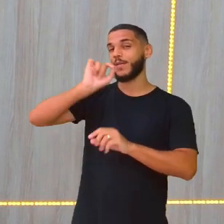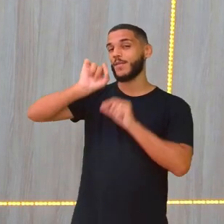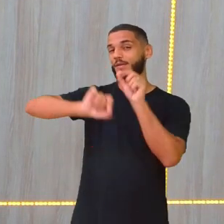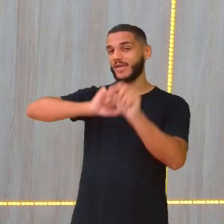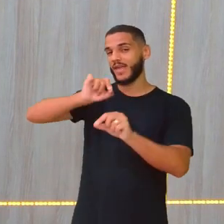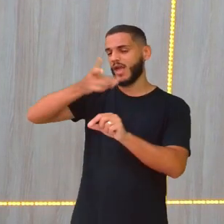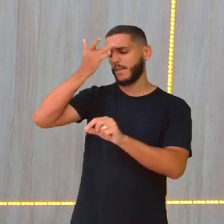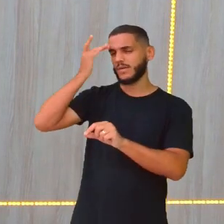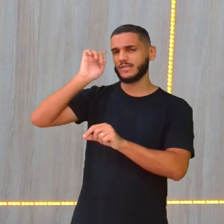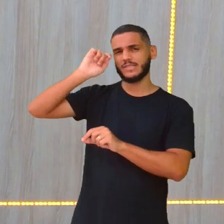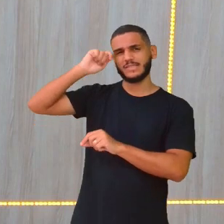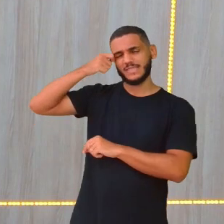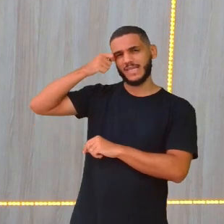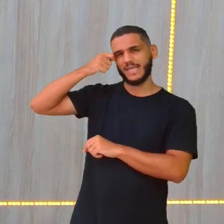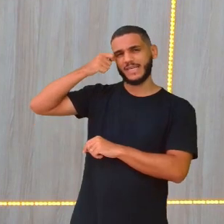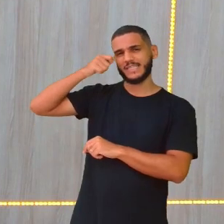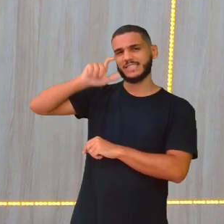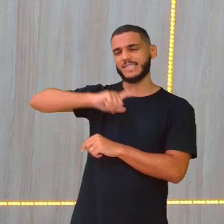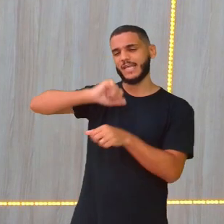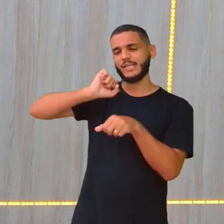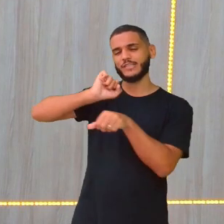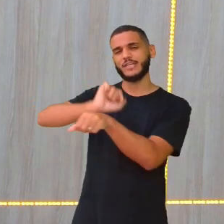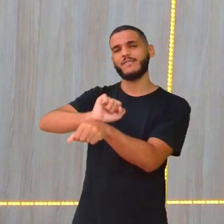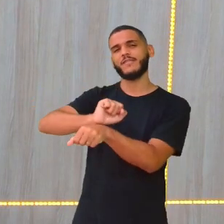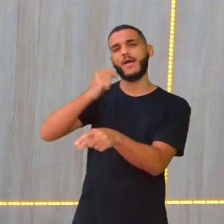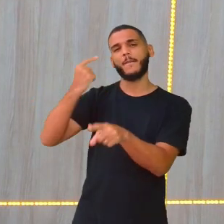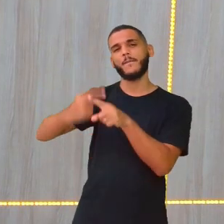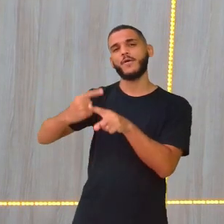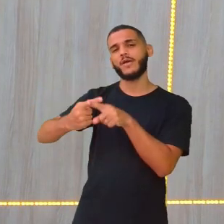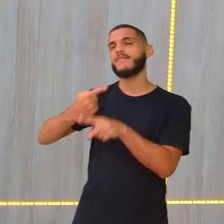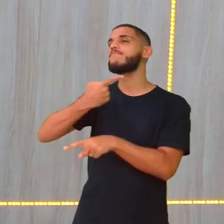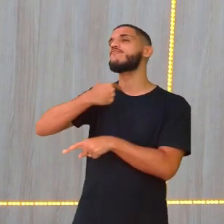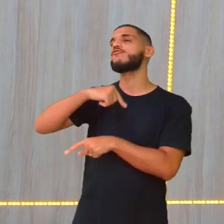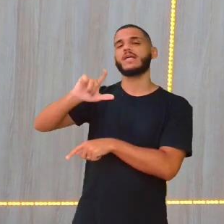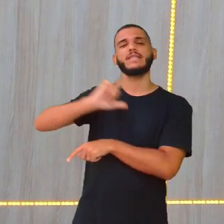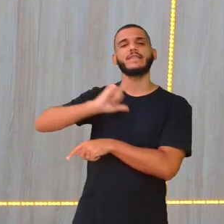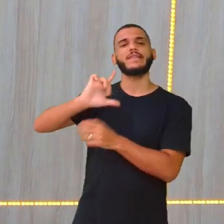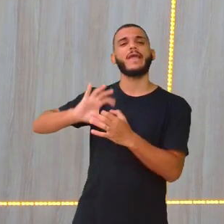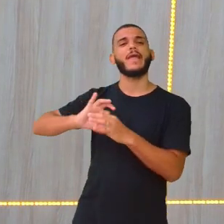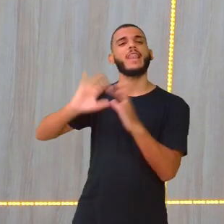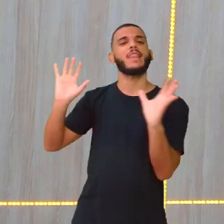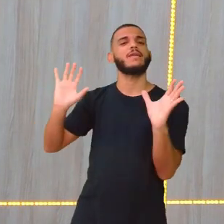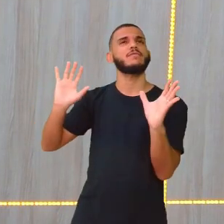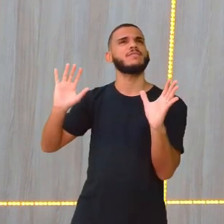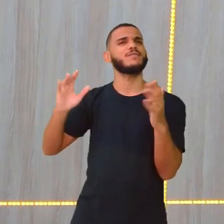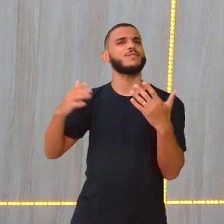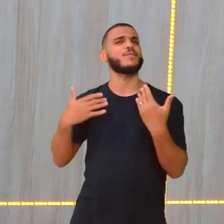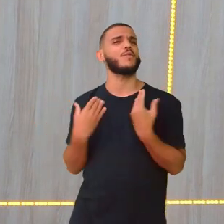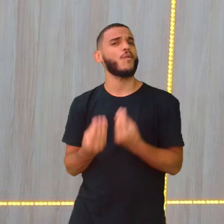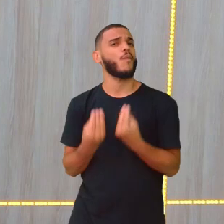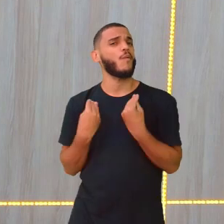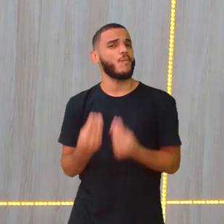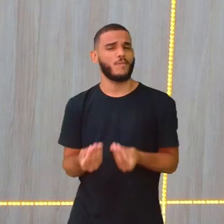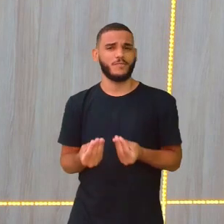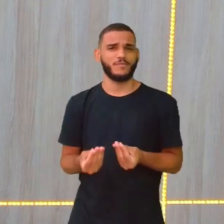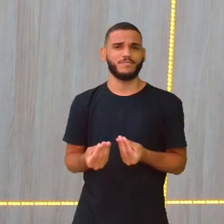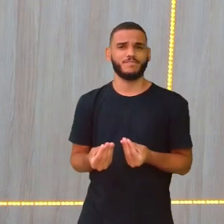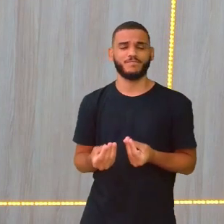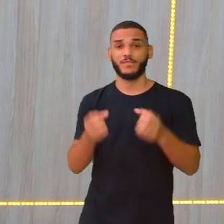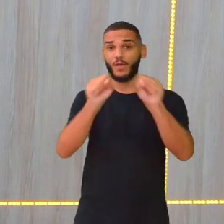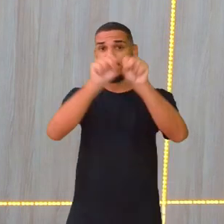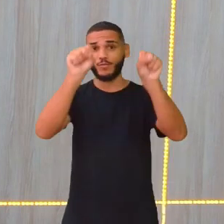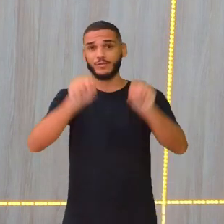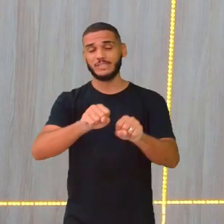negras foram escravizadas porque queriam, porque não foram fortes o suficiente para se libertar quando o sistema escravista ele é